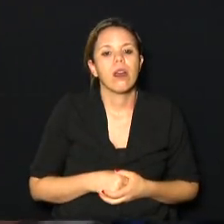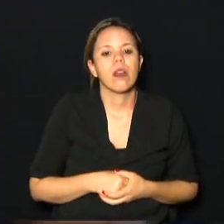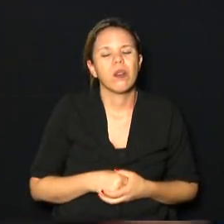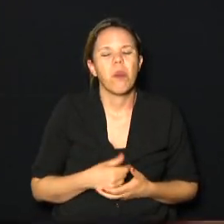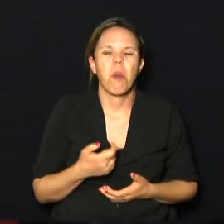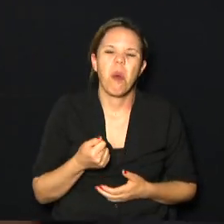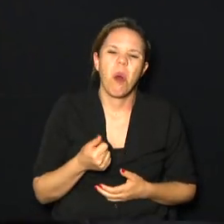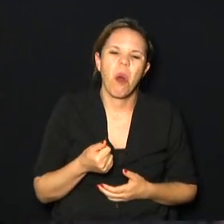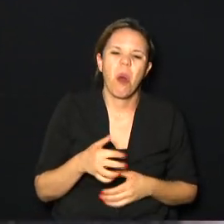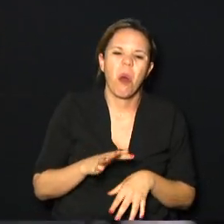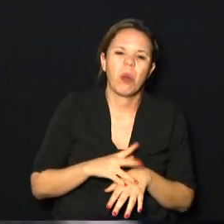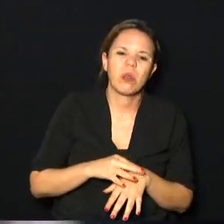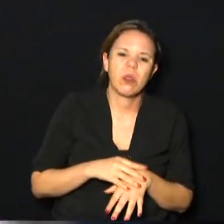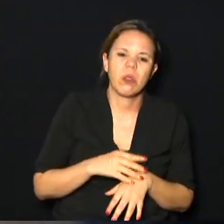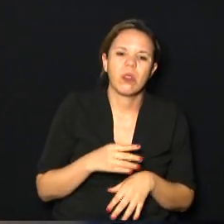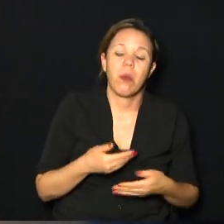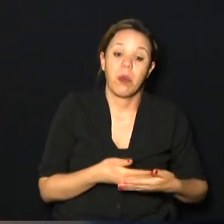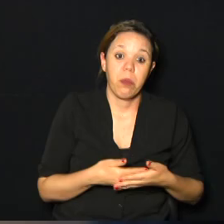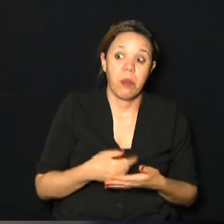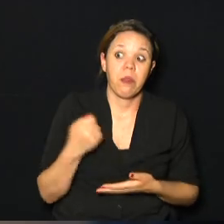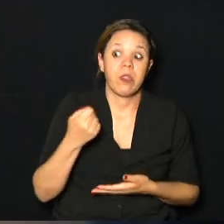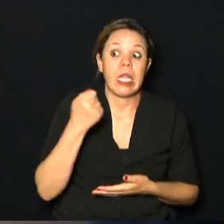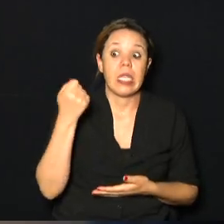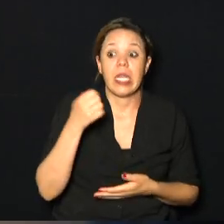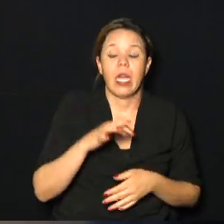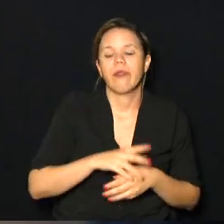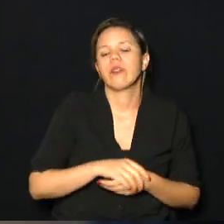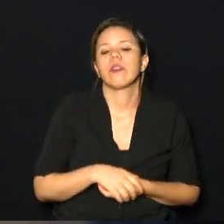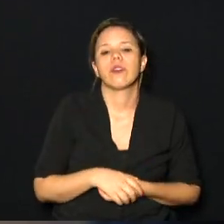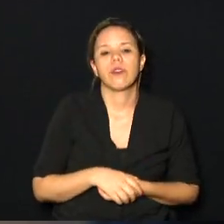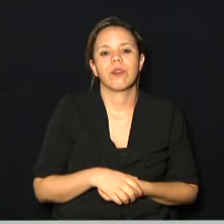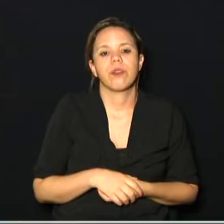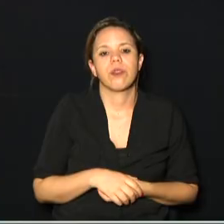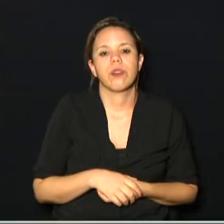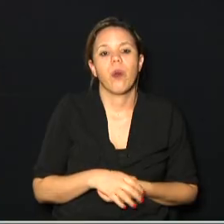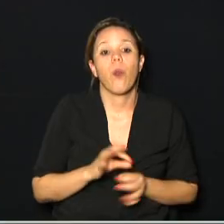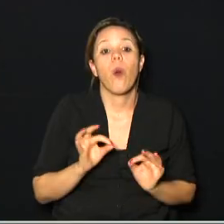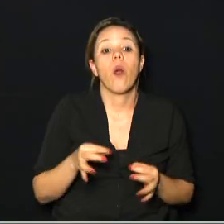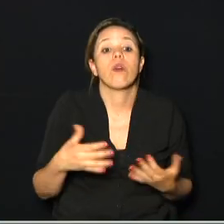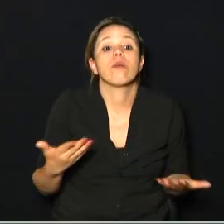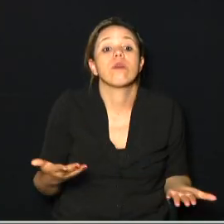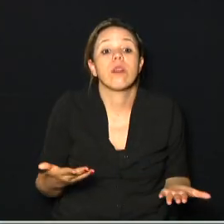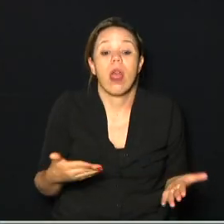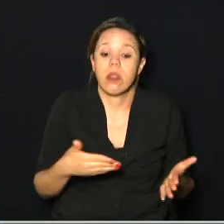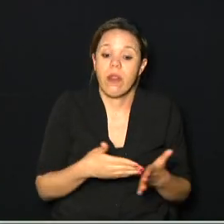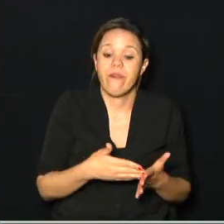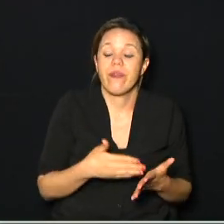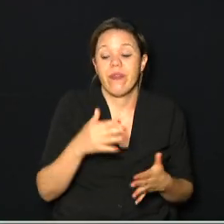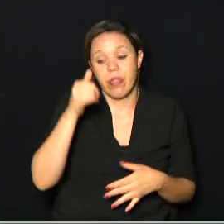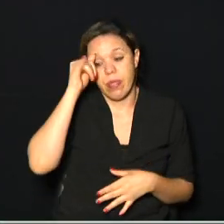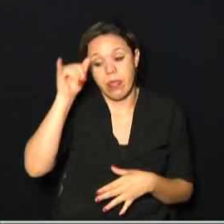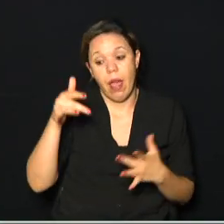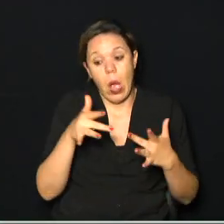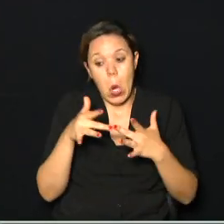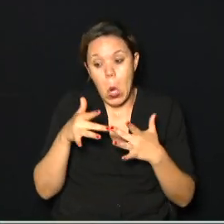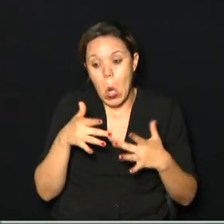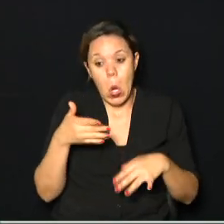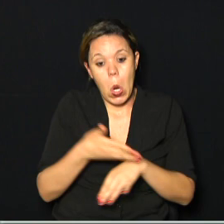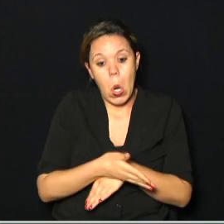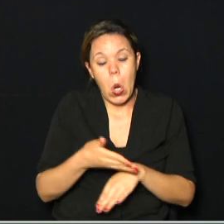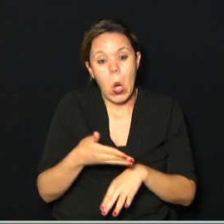levemente doente e o bebê pode ficar gravemente doente. Então, o ideal, né, é restringir contatos,